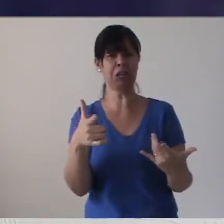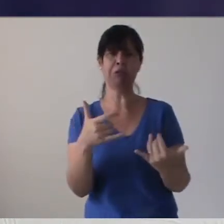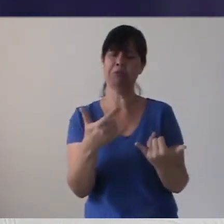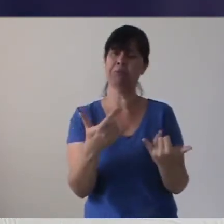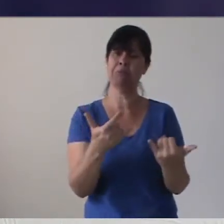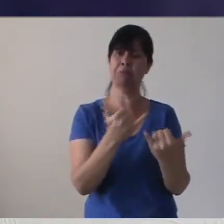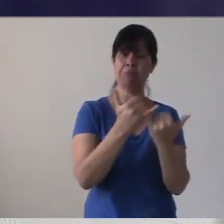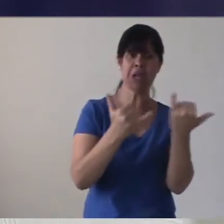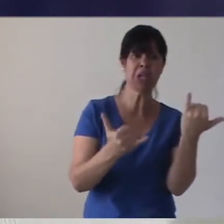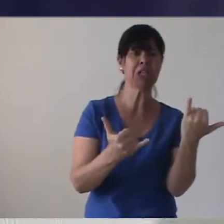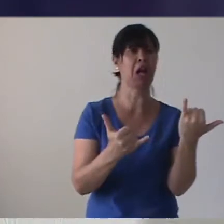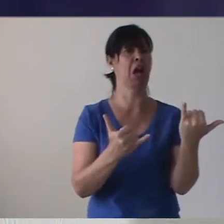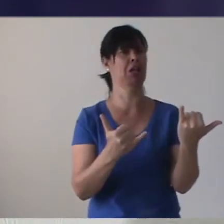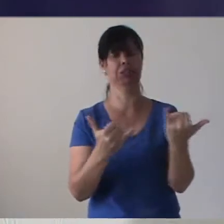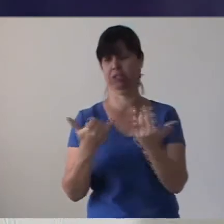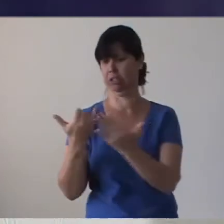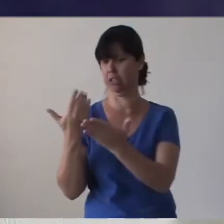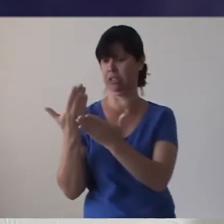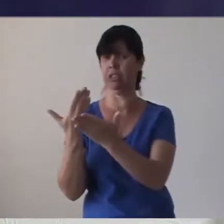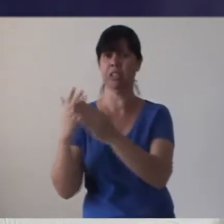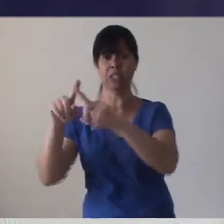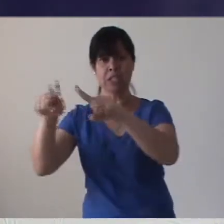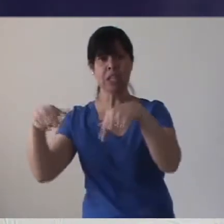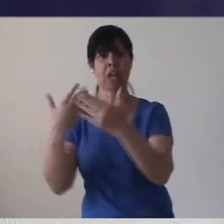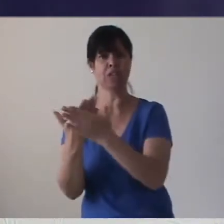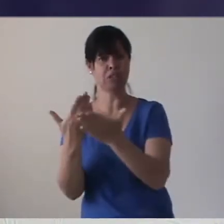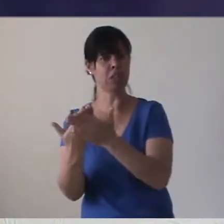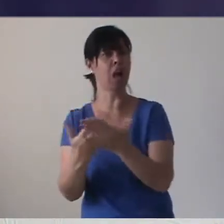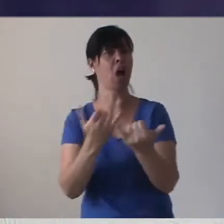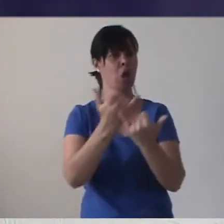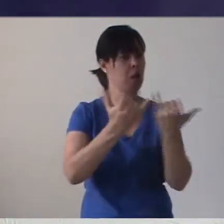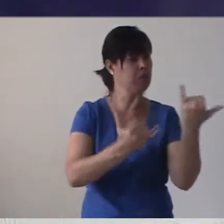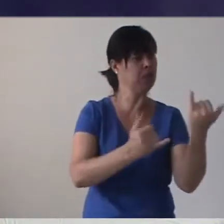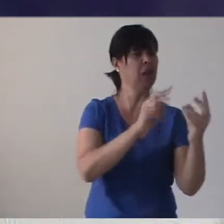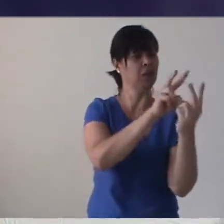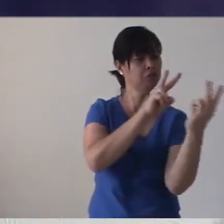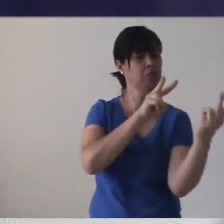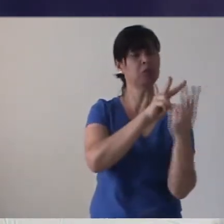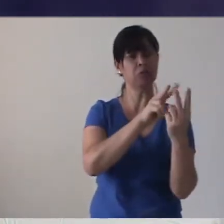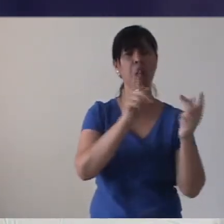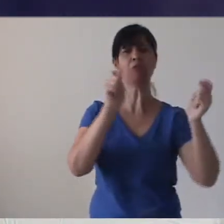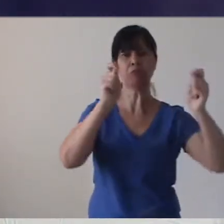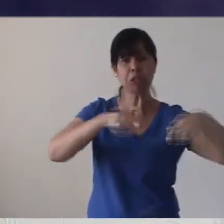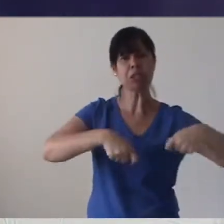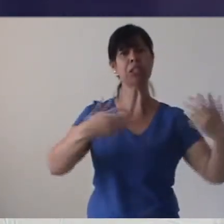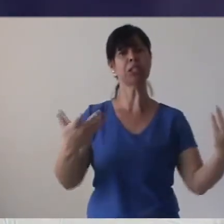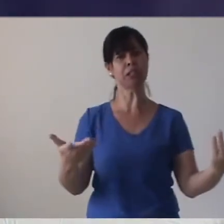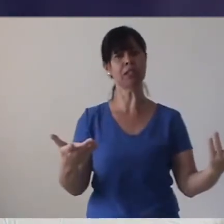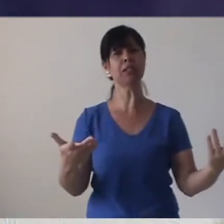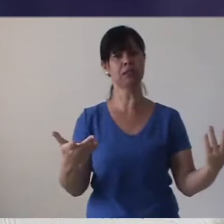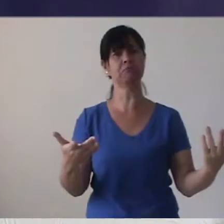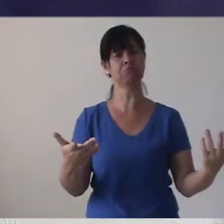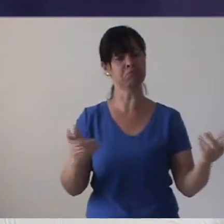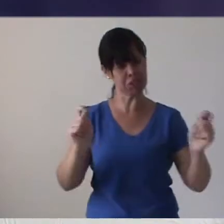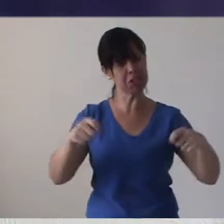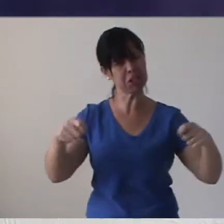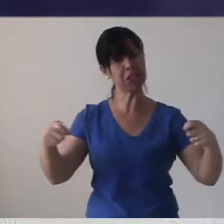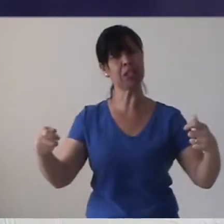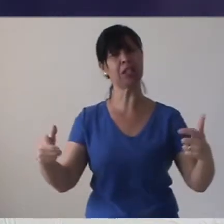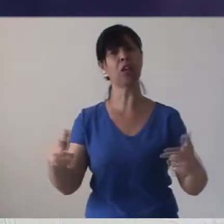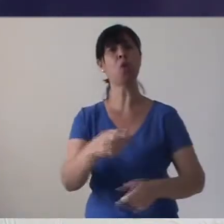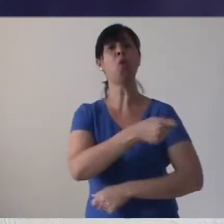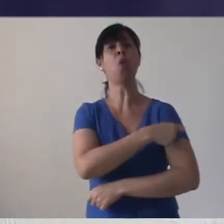na sala de aula e uma parte em casa, teremos, né, teremos. O aluno,